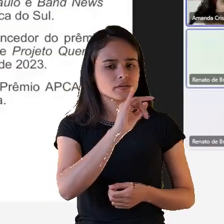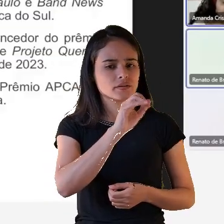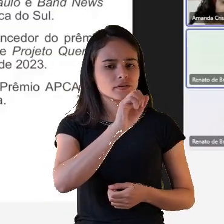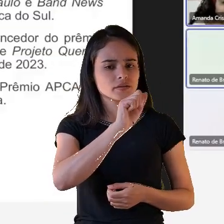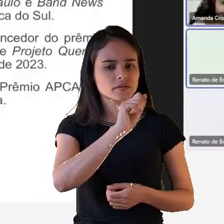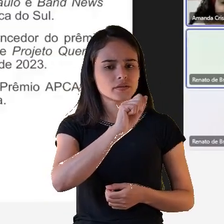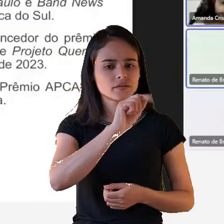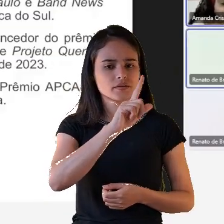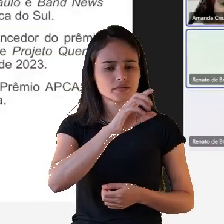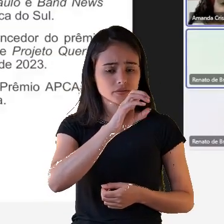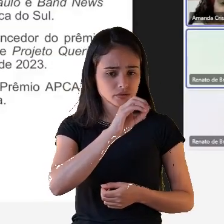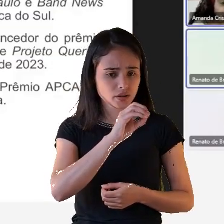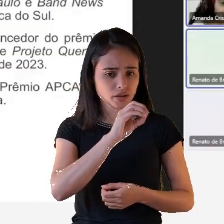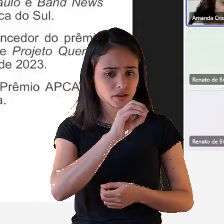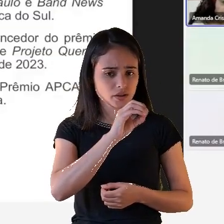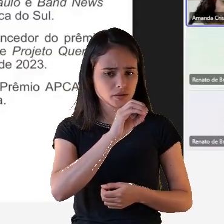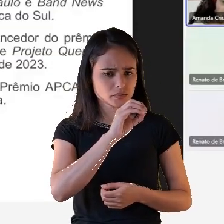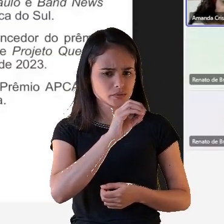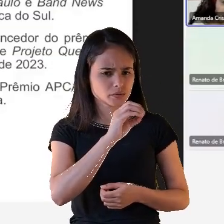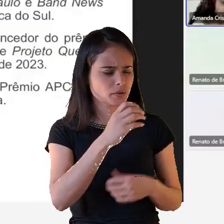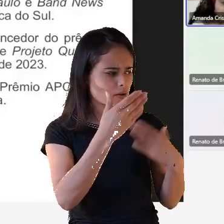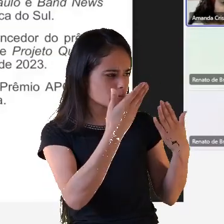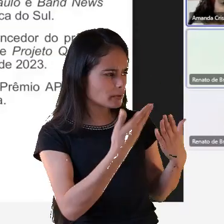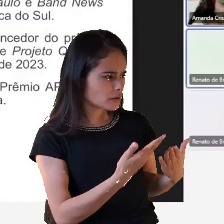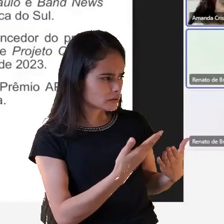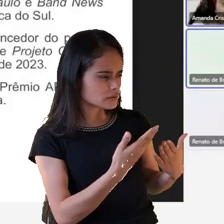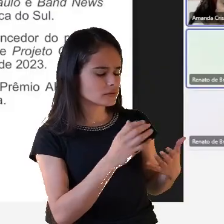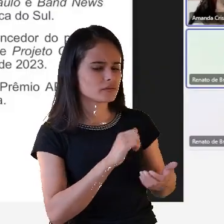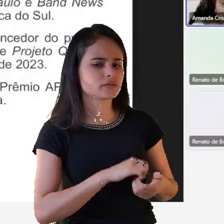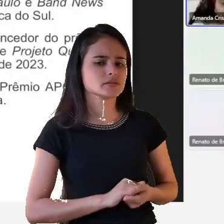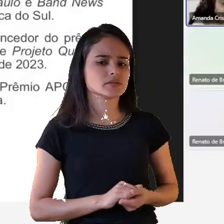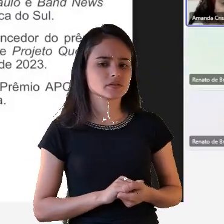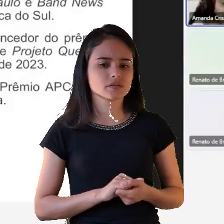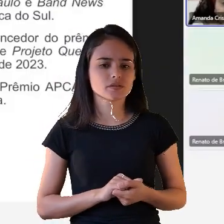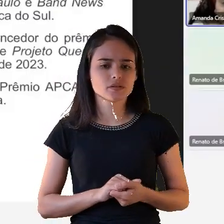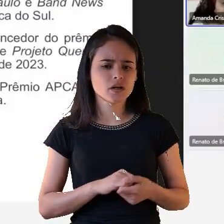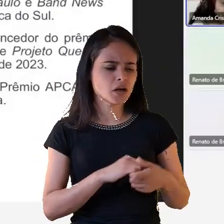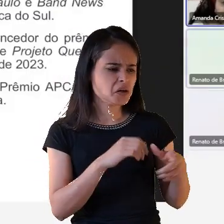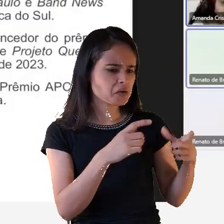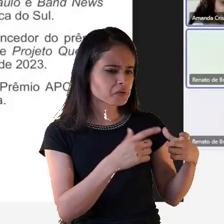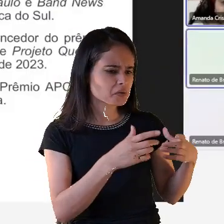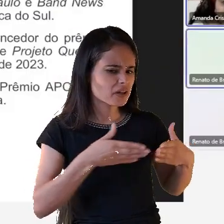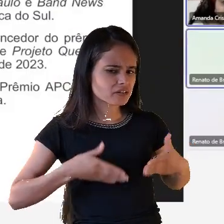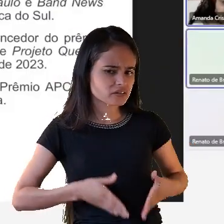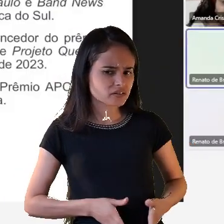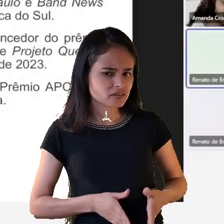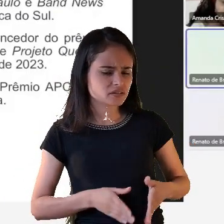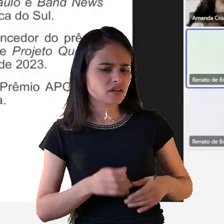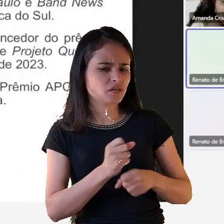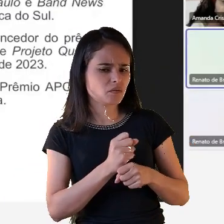a biografia do Tiago, então eu acho que a gente pode passar,